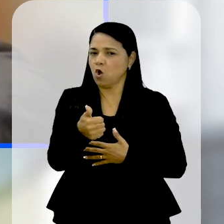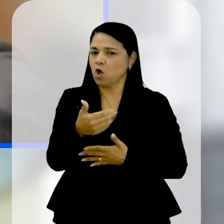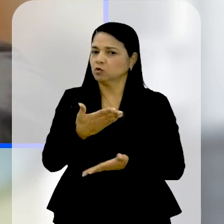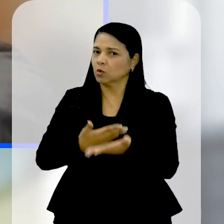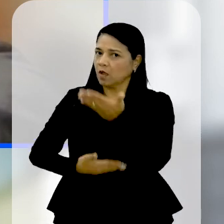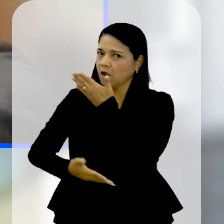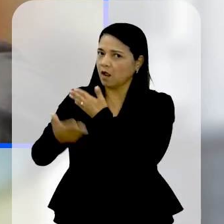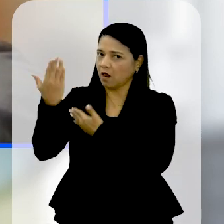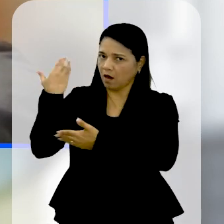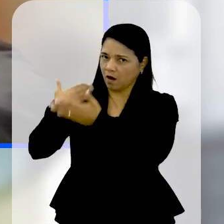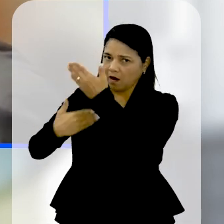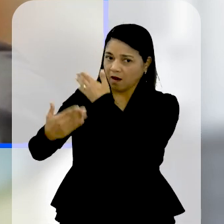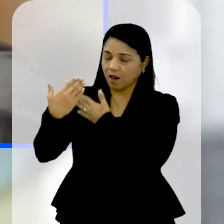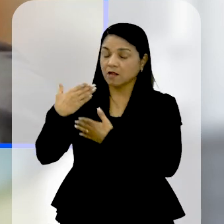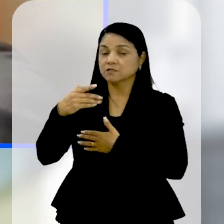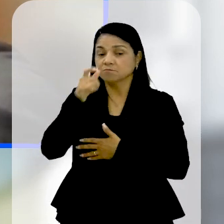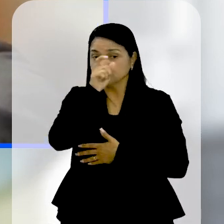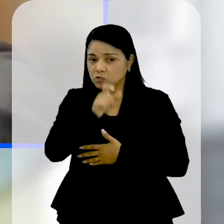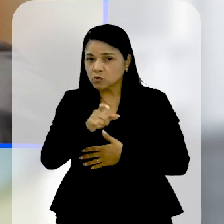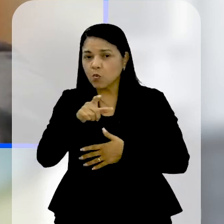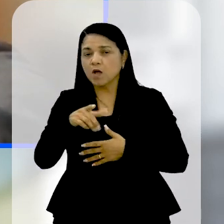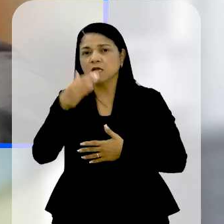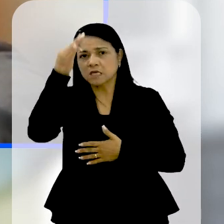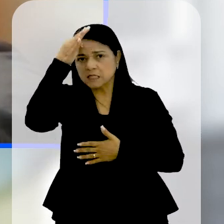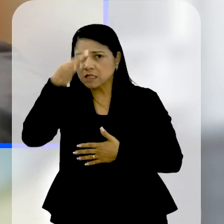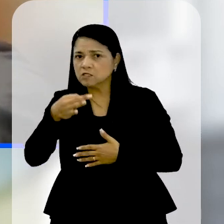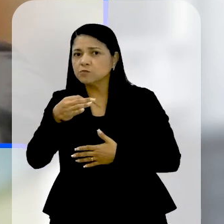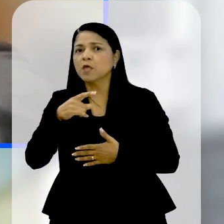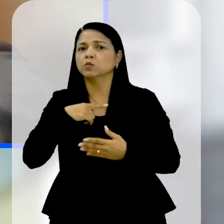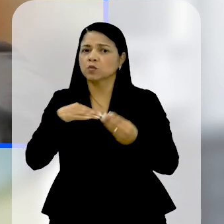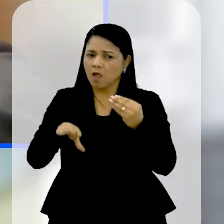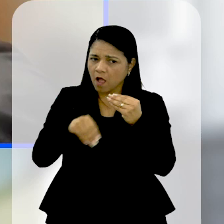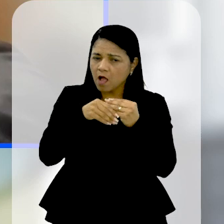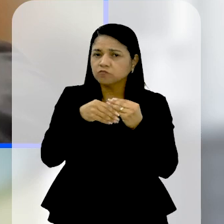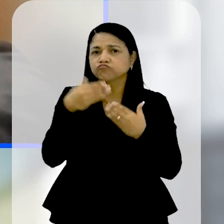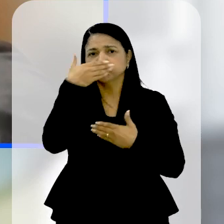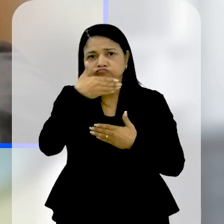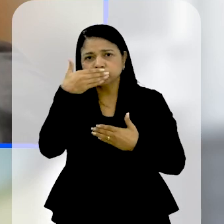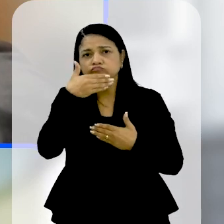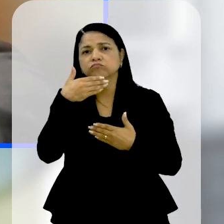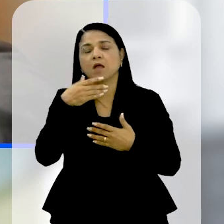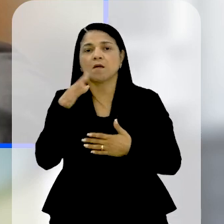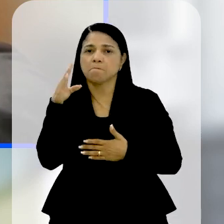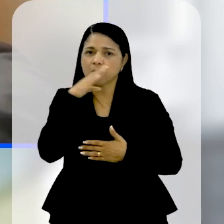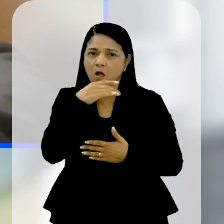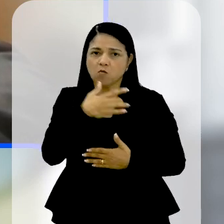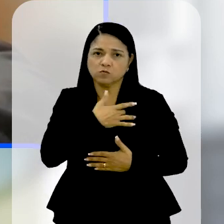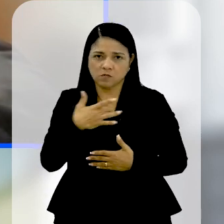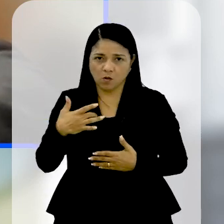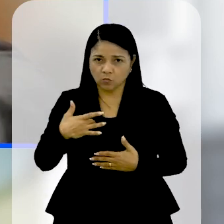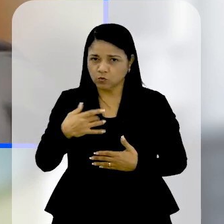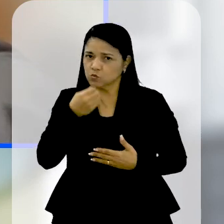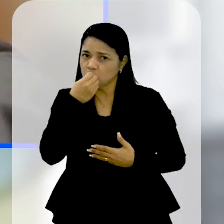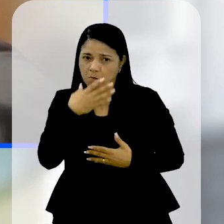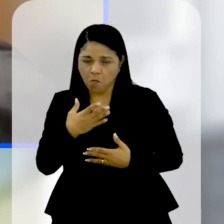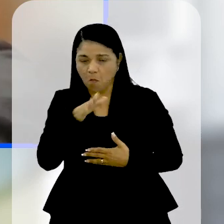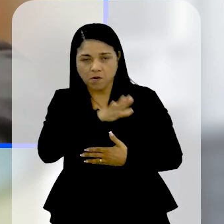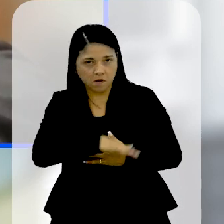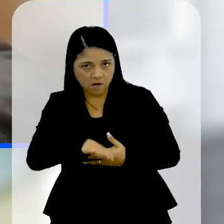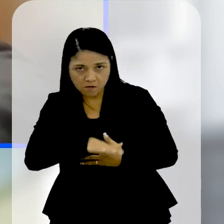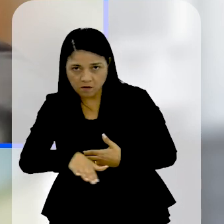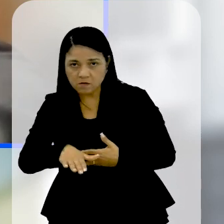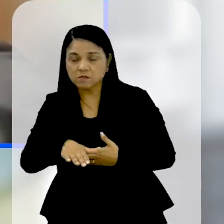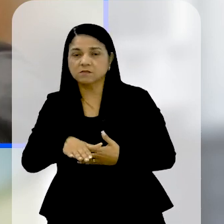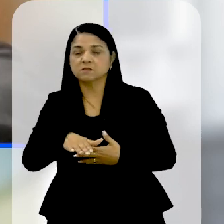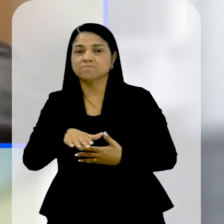que era tempos atrás, né? As pessoas hoje têm entendimento de que o açúcar faz mal, o açúcar para criança não é adequado e